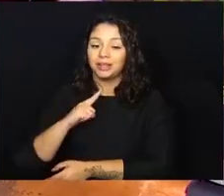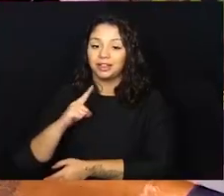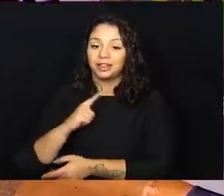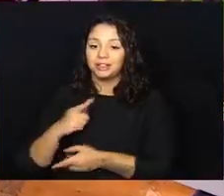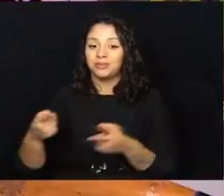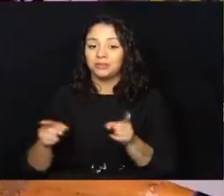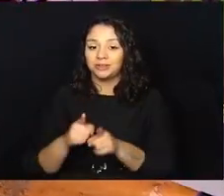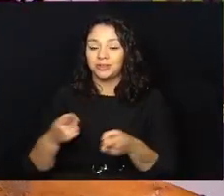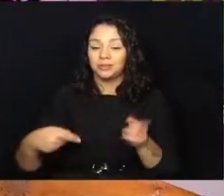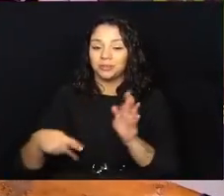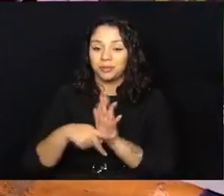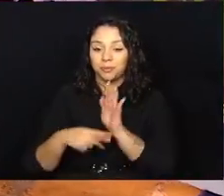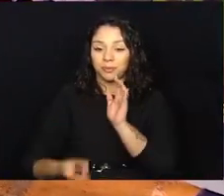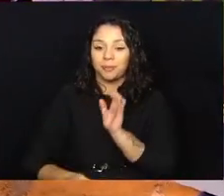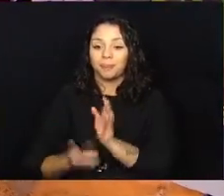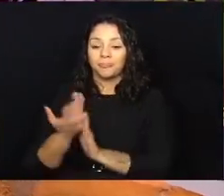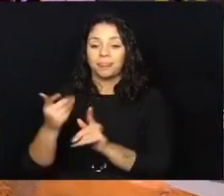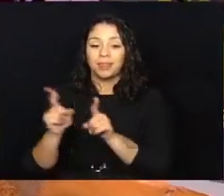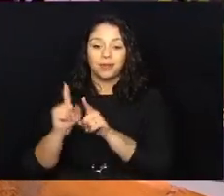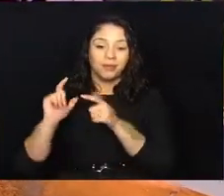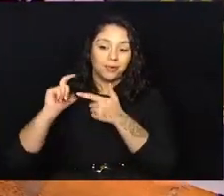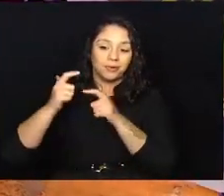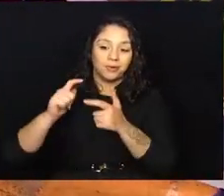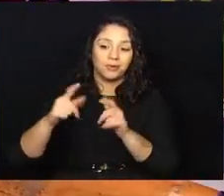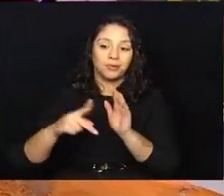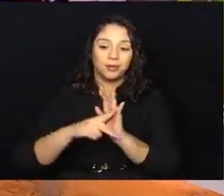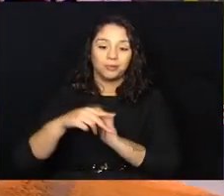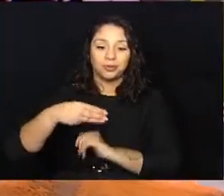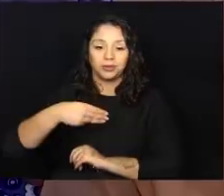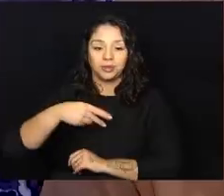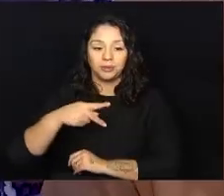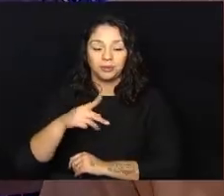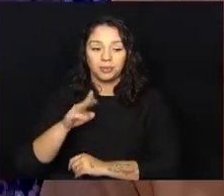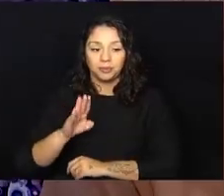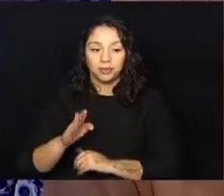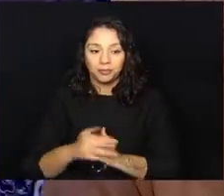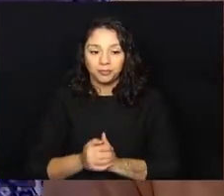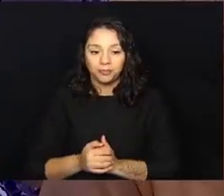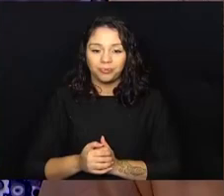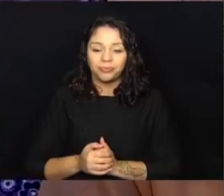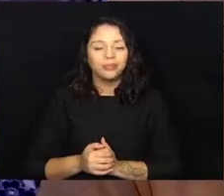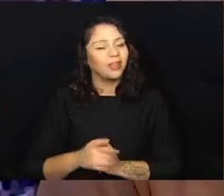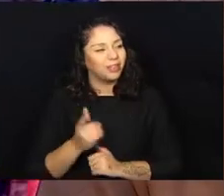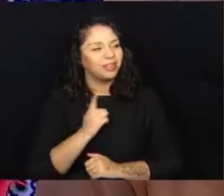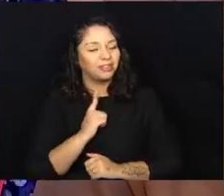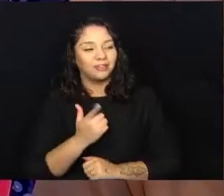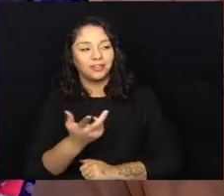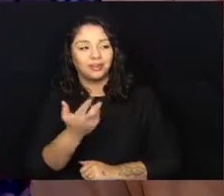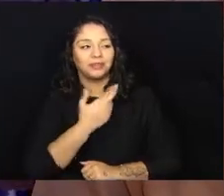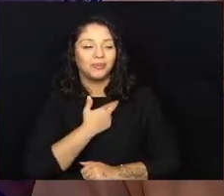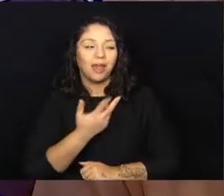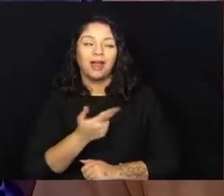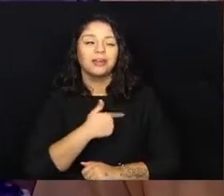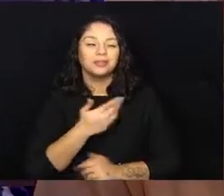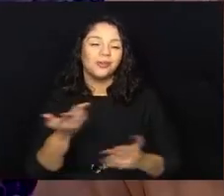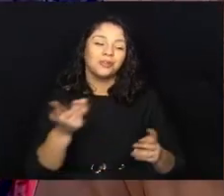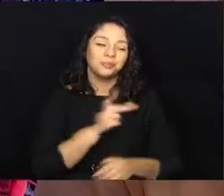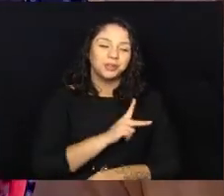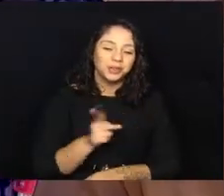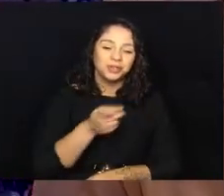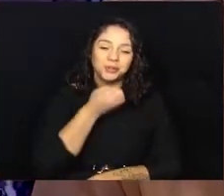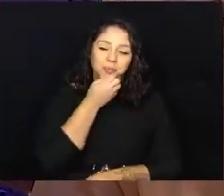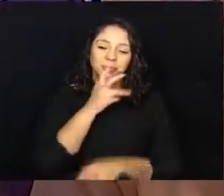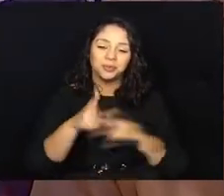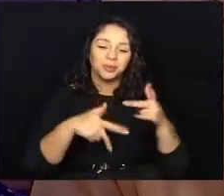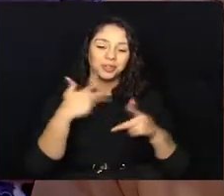com músicas da própria autoria e clássicos da MPB. É legal quando eles dão um retorno. Poxa, presidente, que legal, fiquei muito